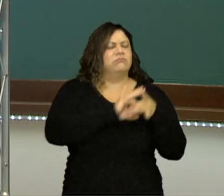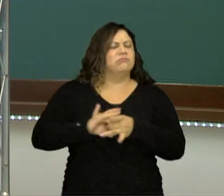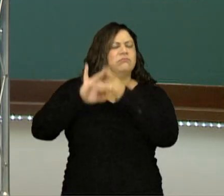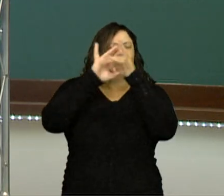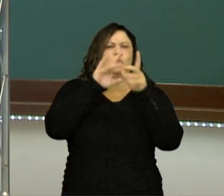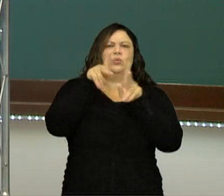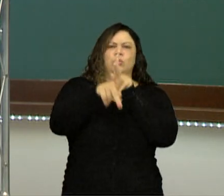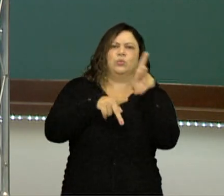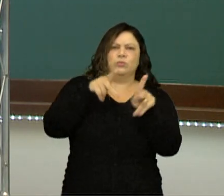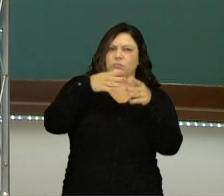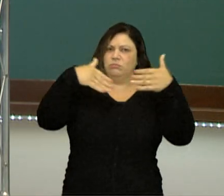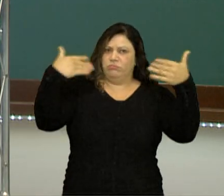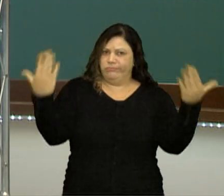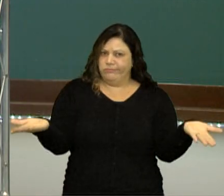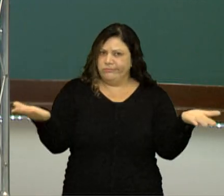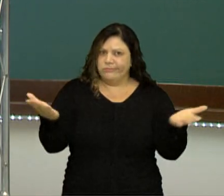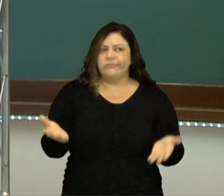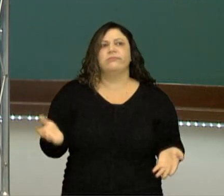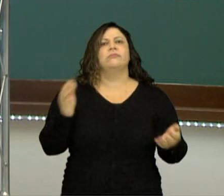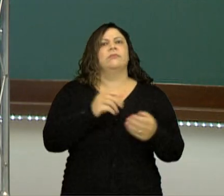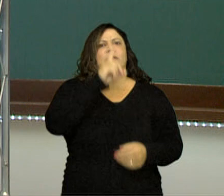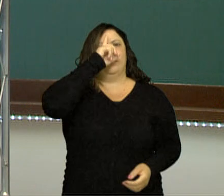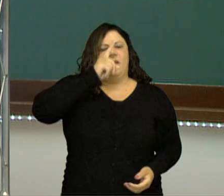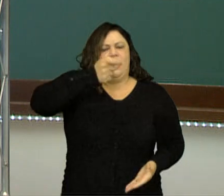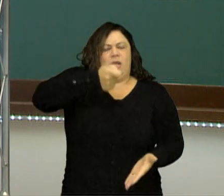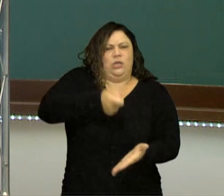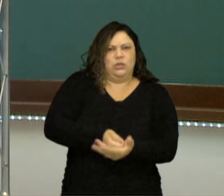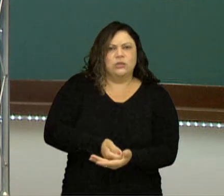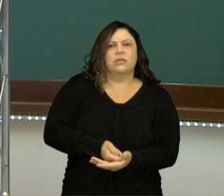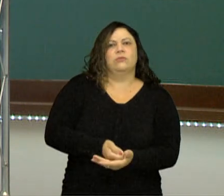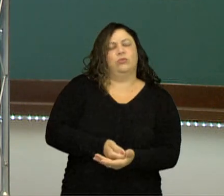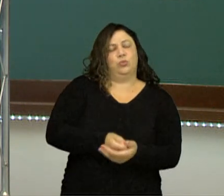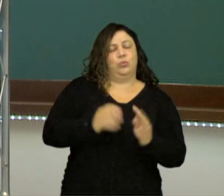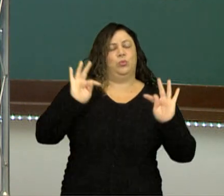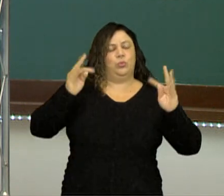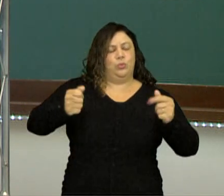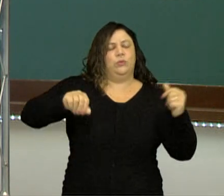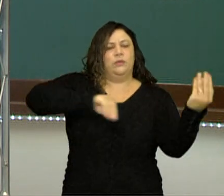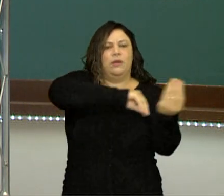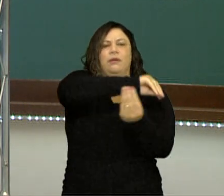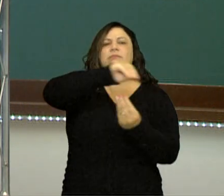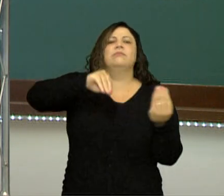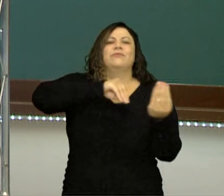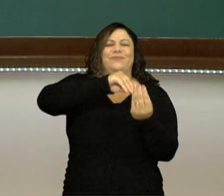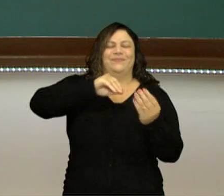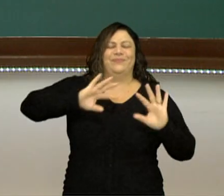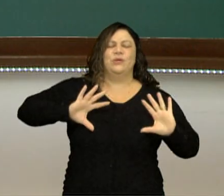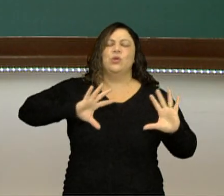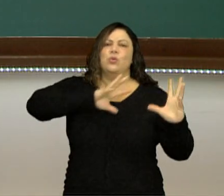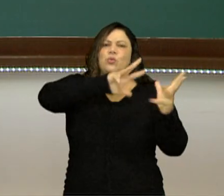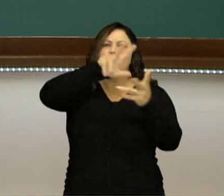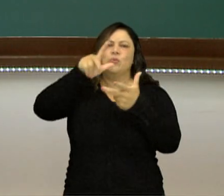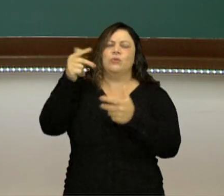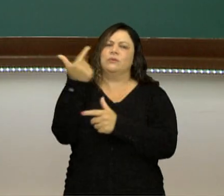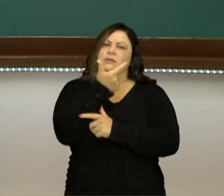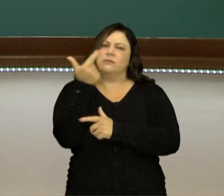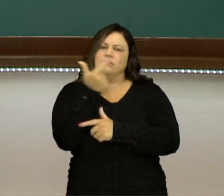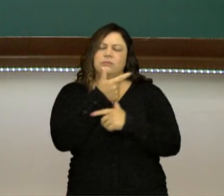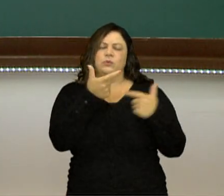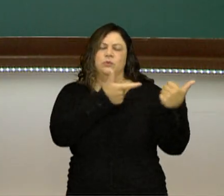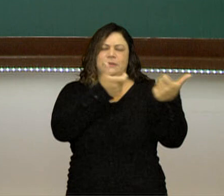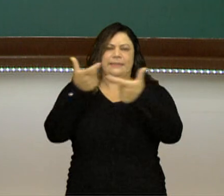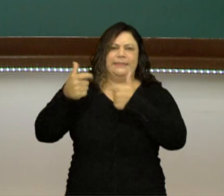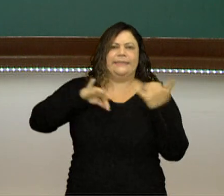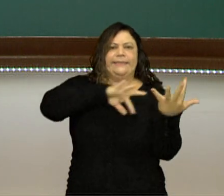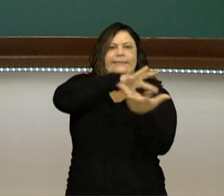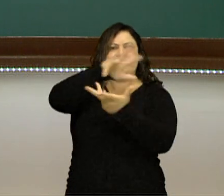povo? As ditaduras totalitárias, que envolveram o mundo na Segunda Guerra Mundial, utilizavam-se da censura e da